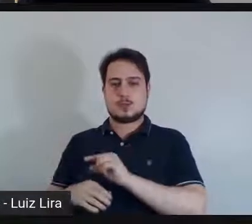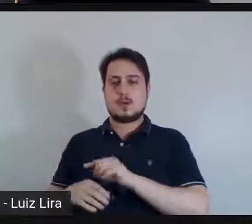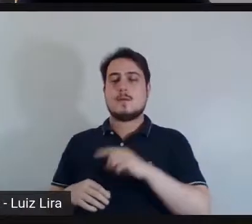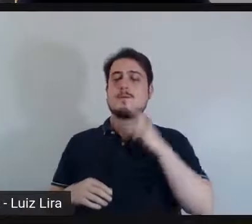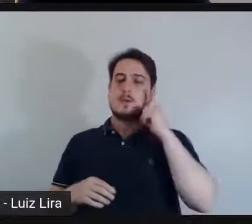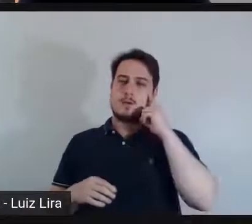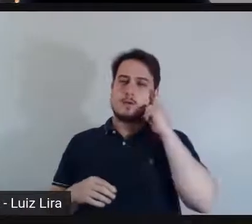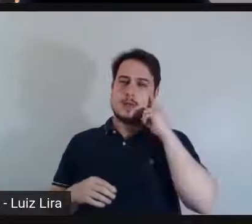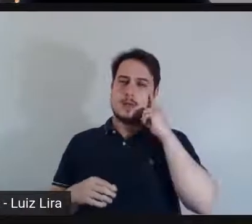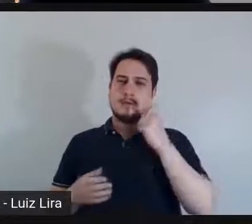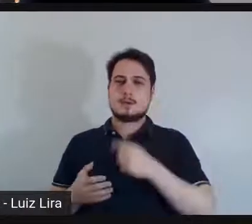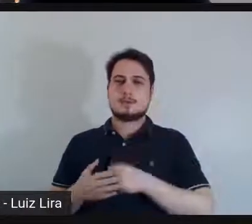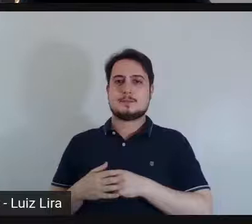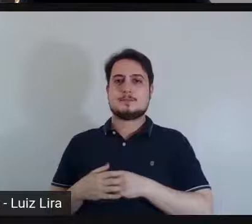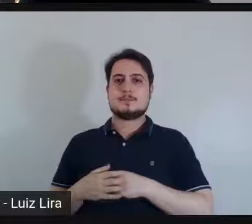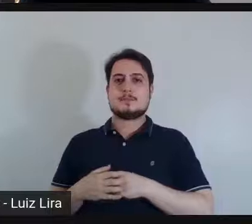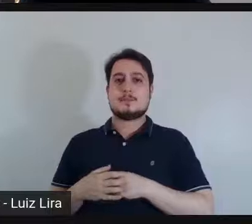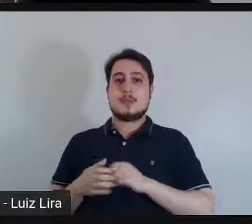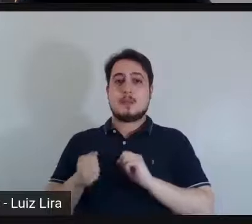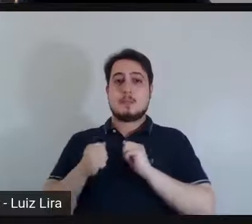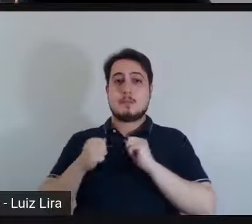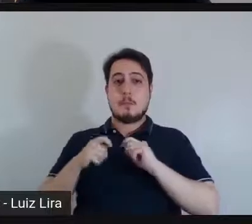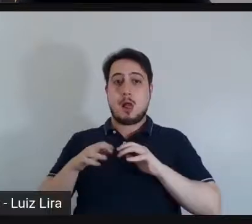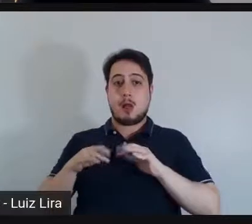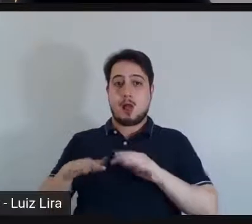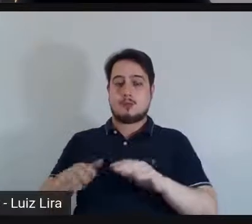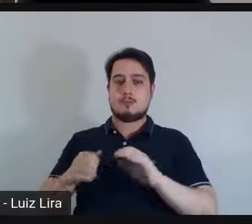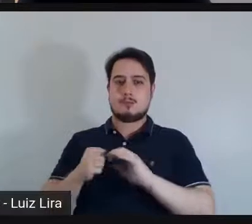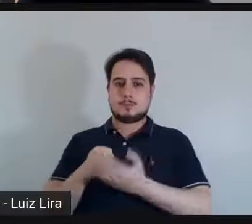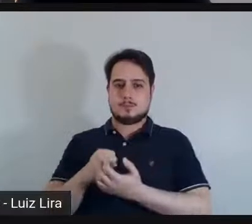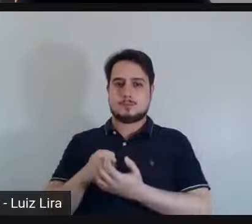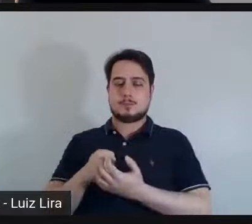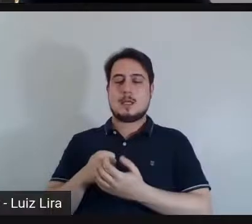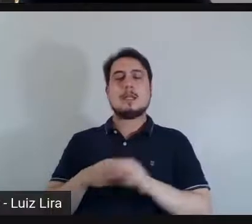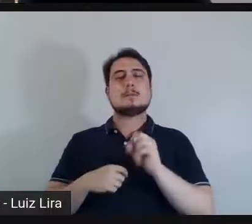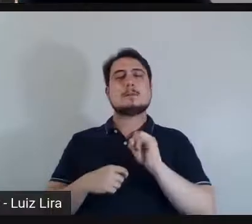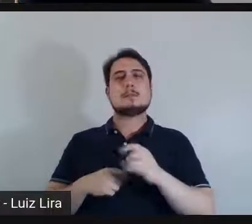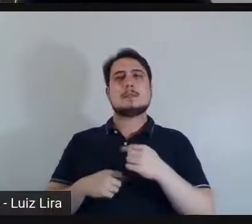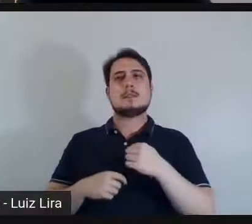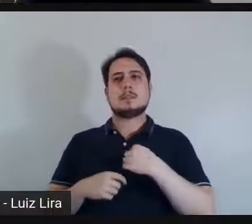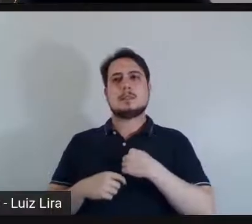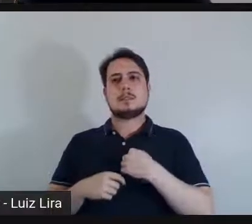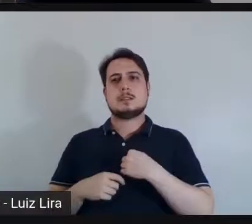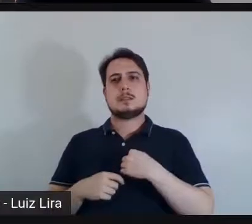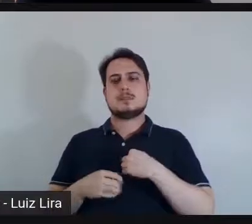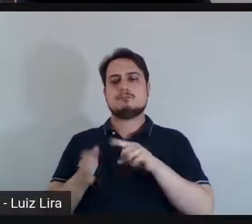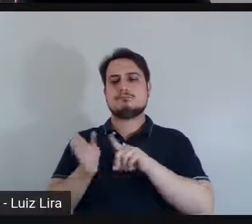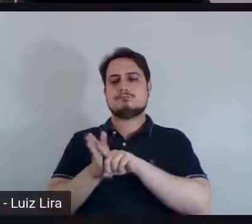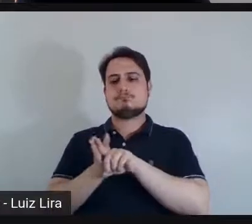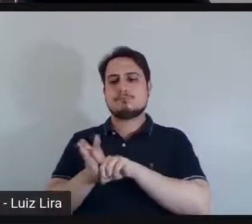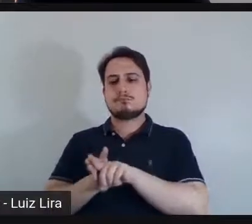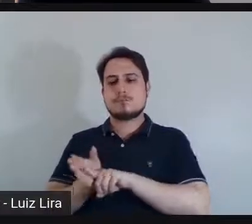no cenário de pandemia. Se eu estou auditando um processo